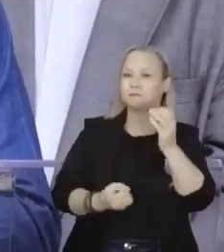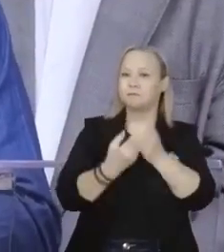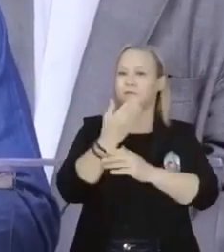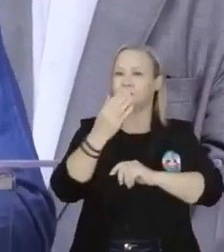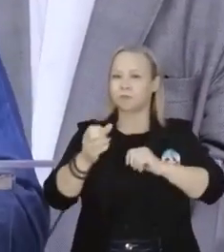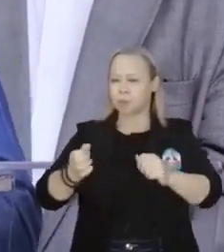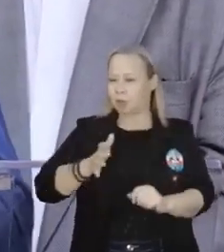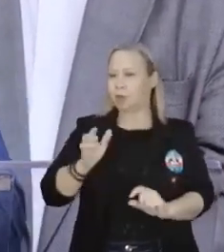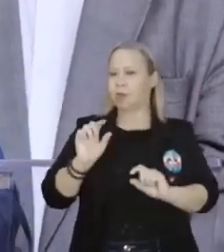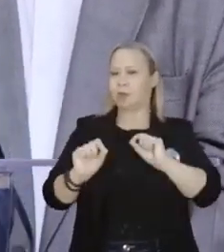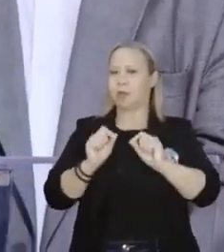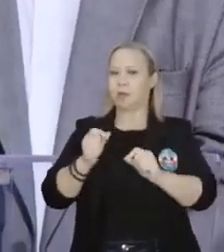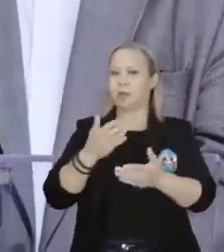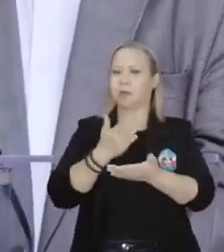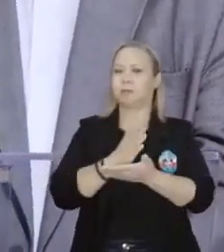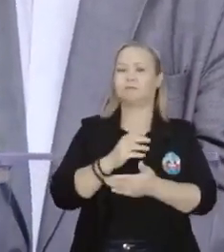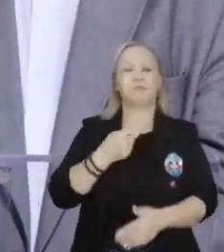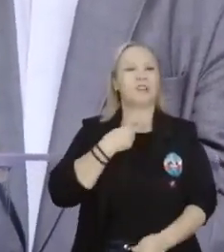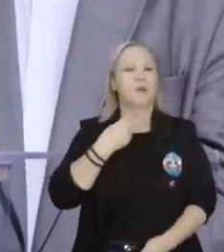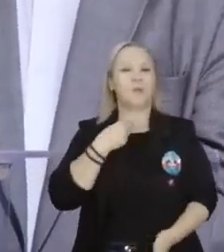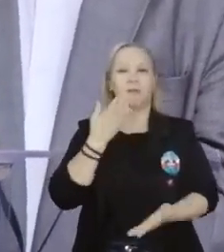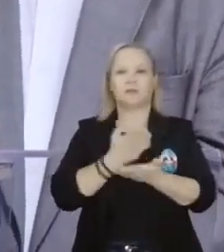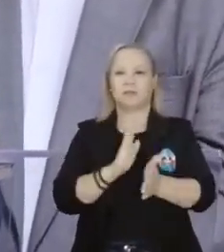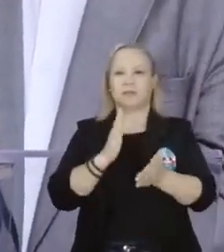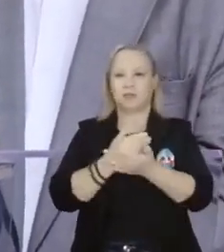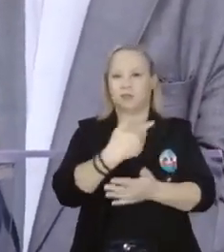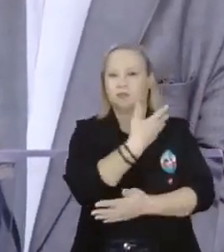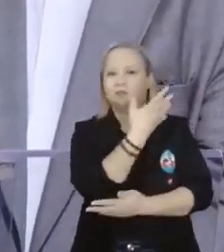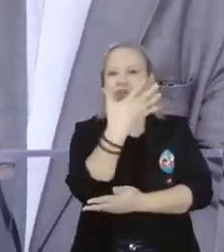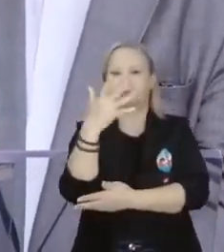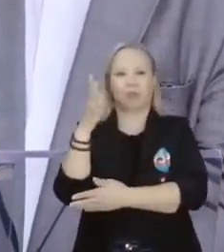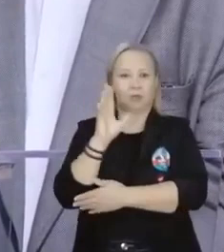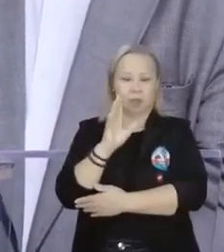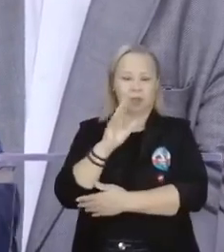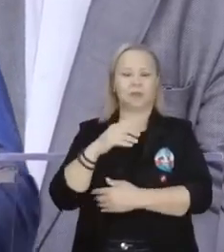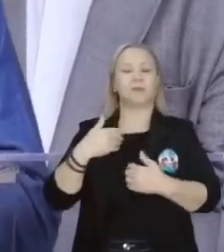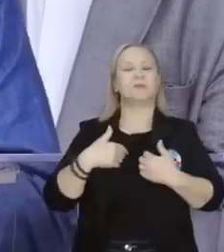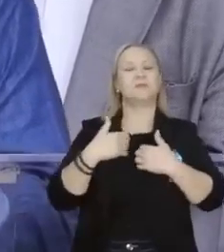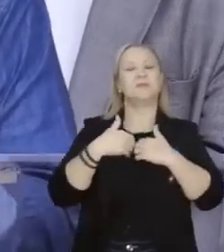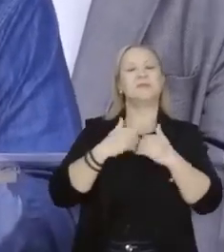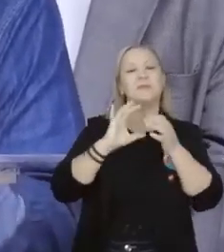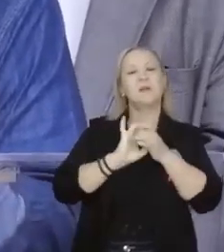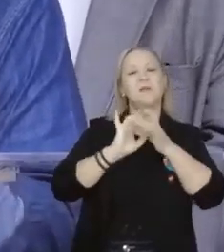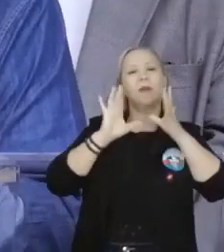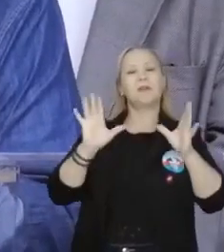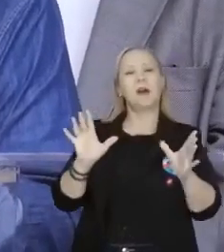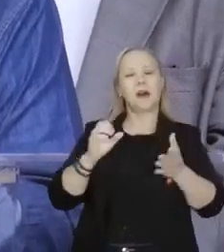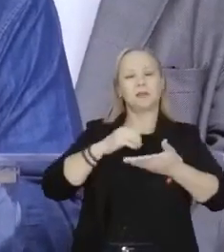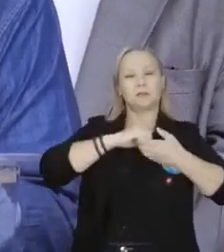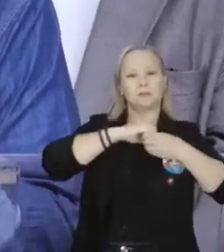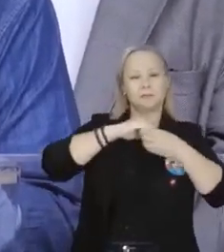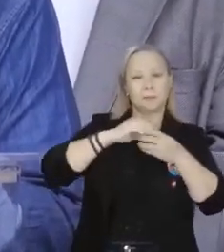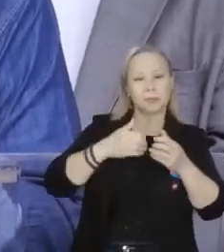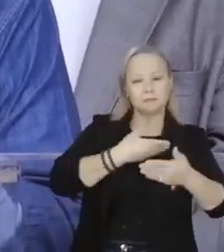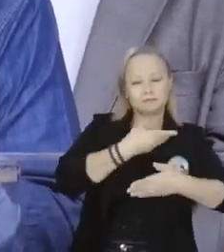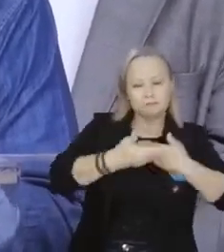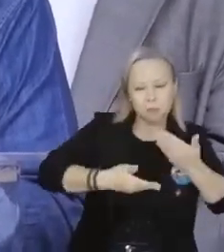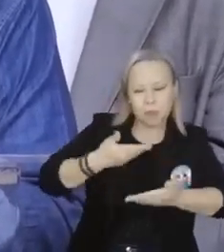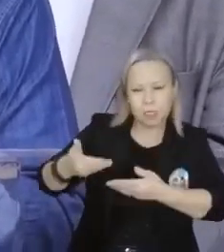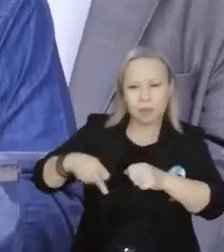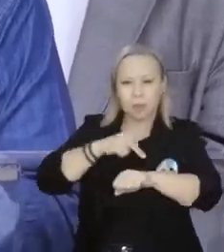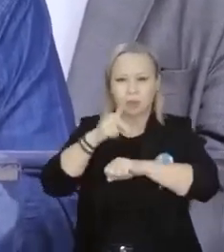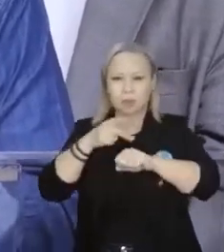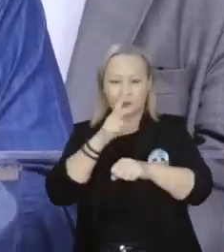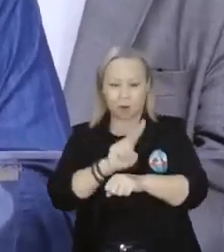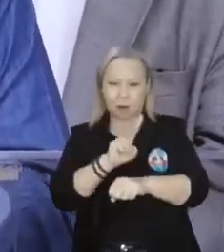o meio ambiente. Estamos abertos à cooperação internacional para preservar a Amazônia,